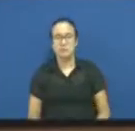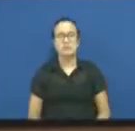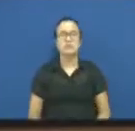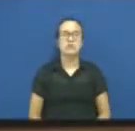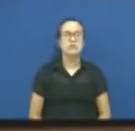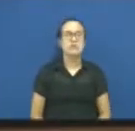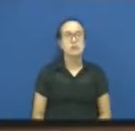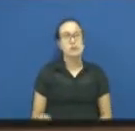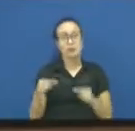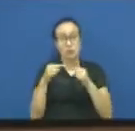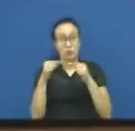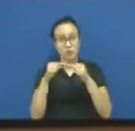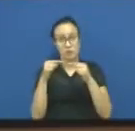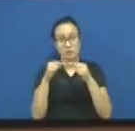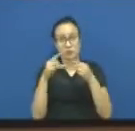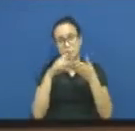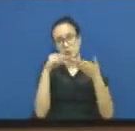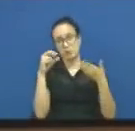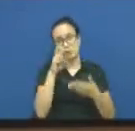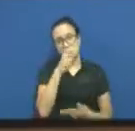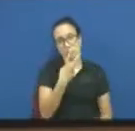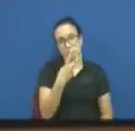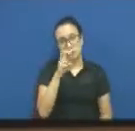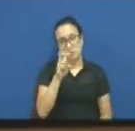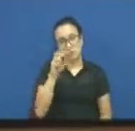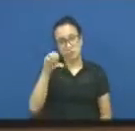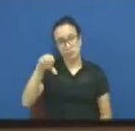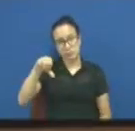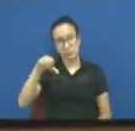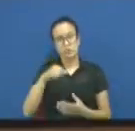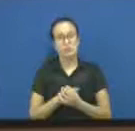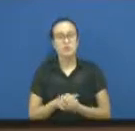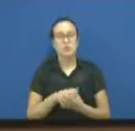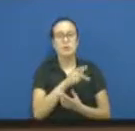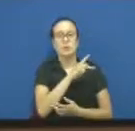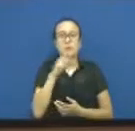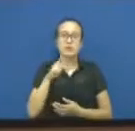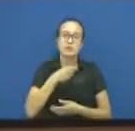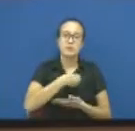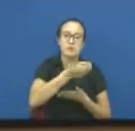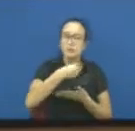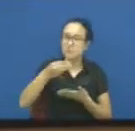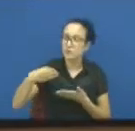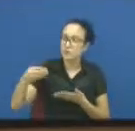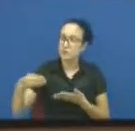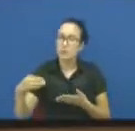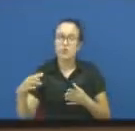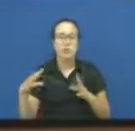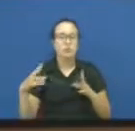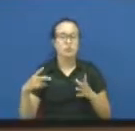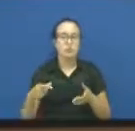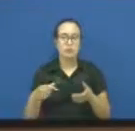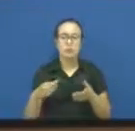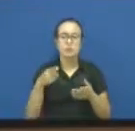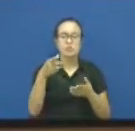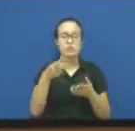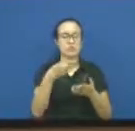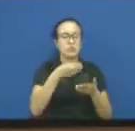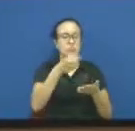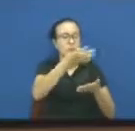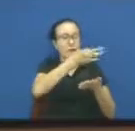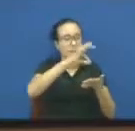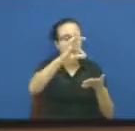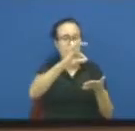Portanto, conforme o artigo 259, a presidência distribui, neste momento, uma correção de inexatidão de texto da